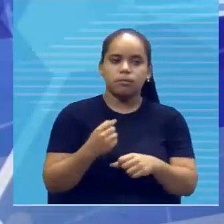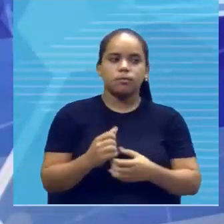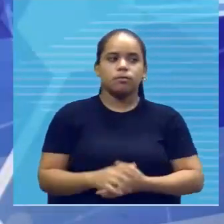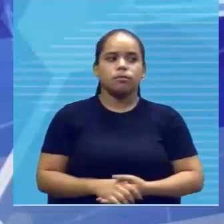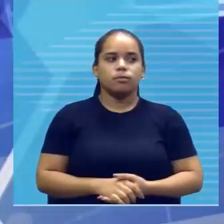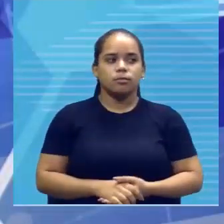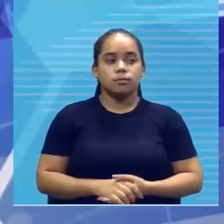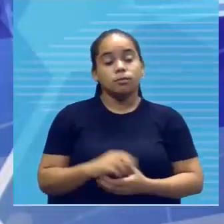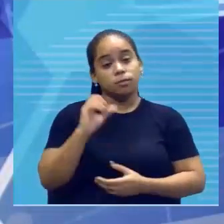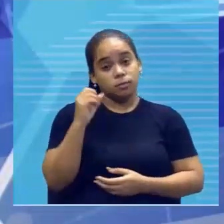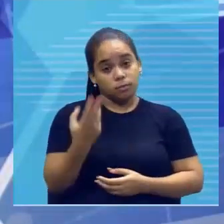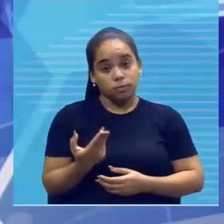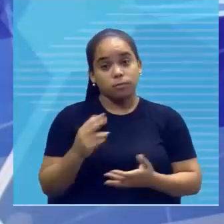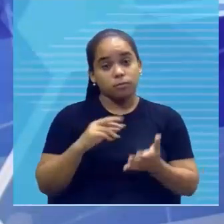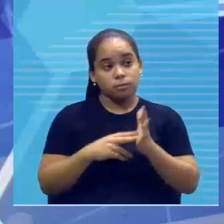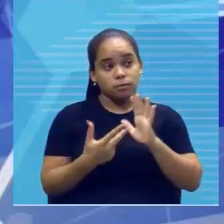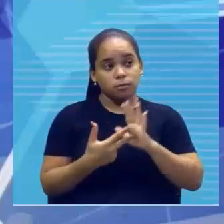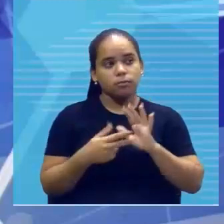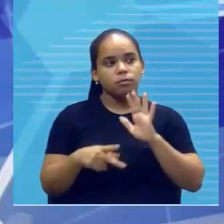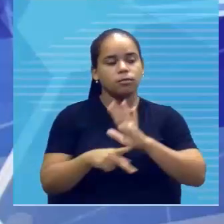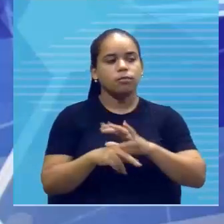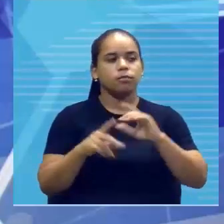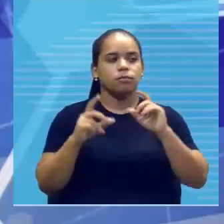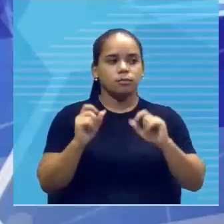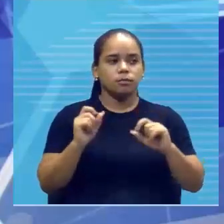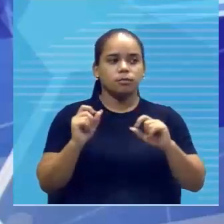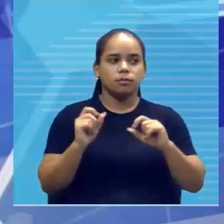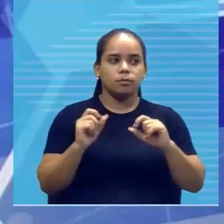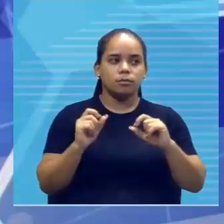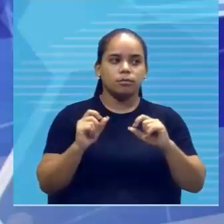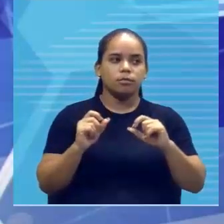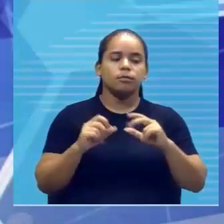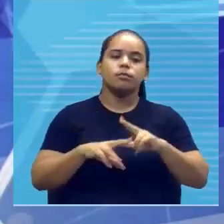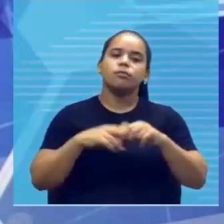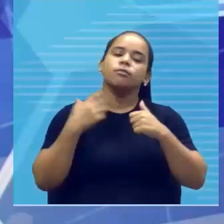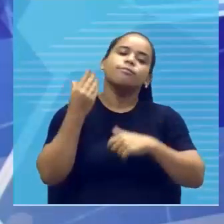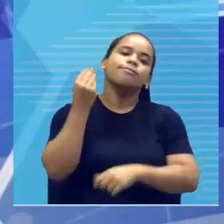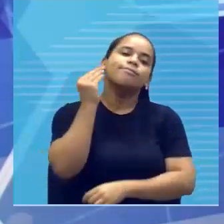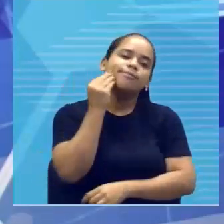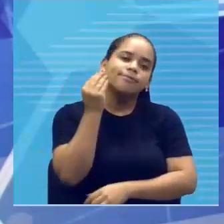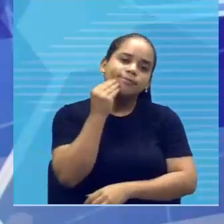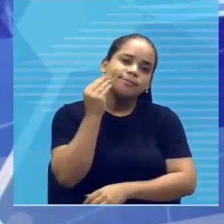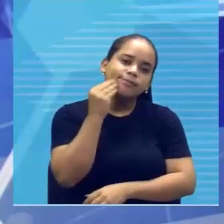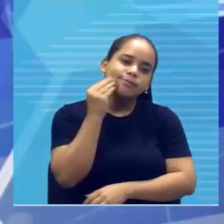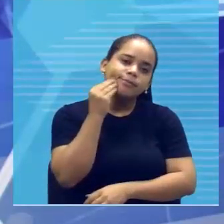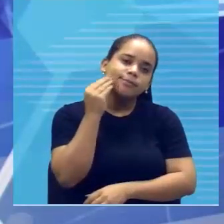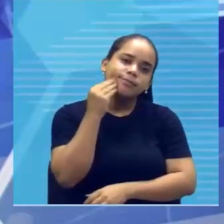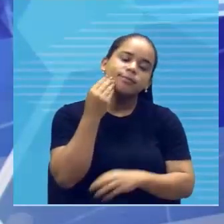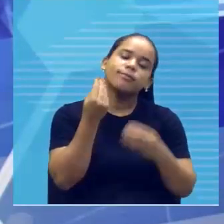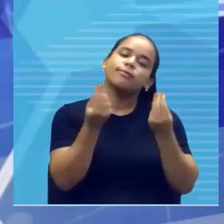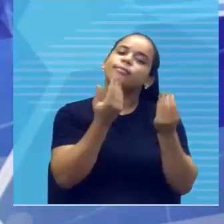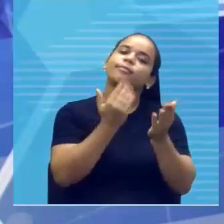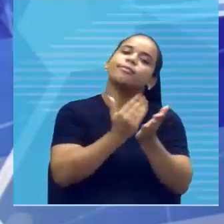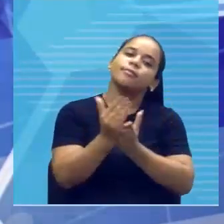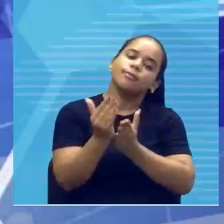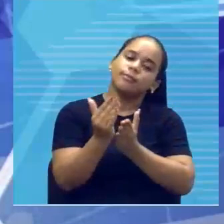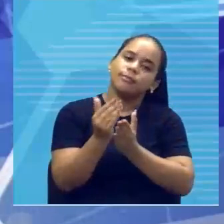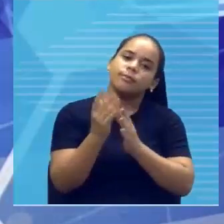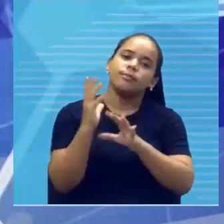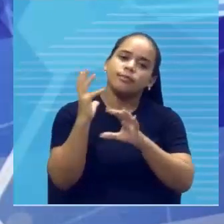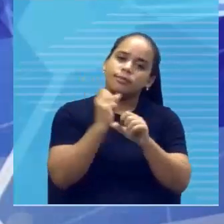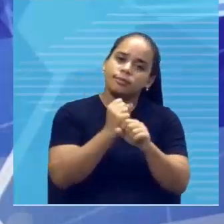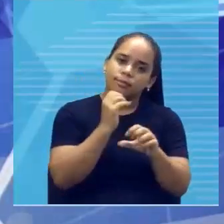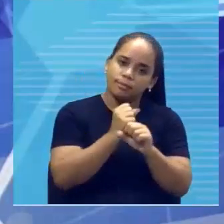beleza Ou seja é uma questão de você tentar mas começa a por onde